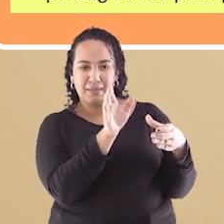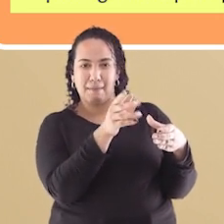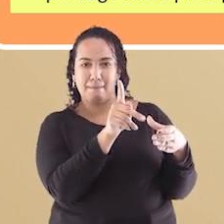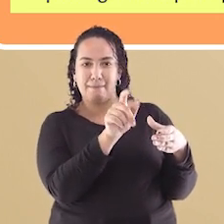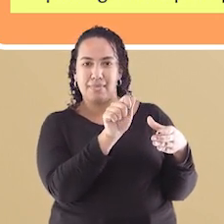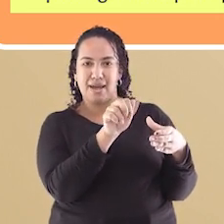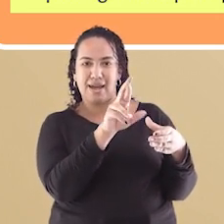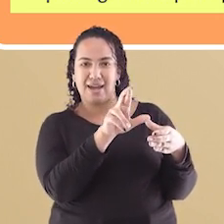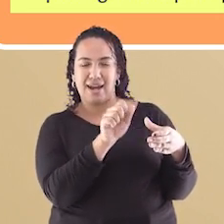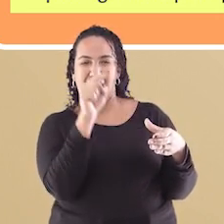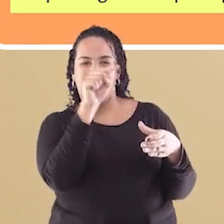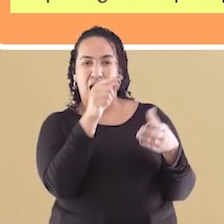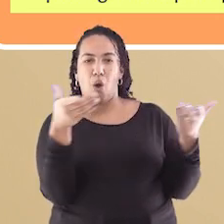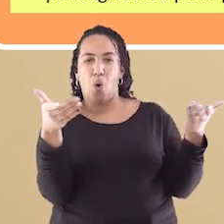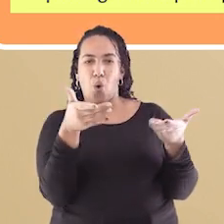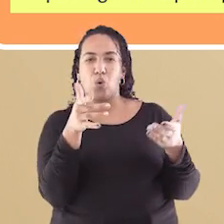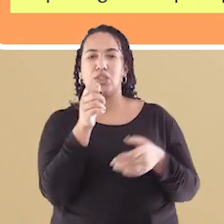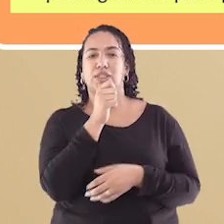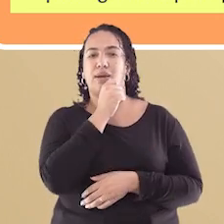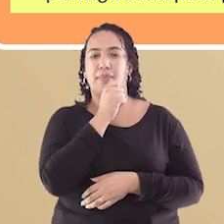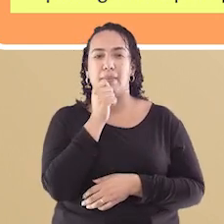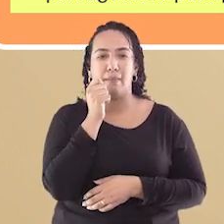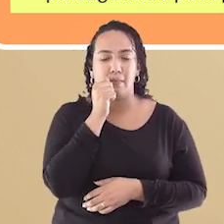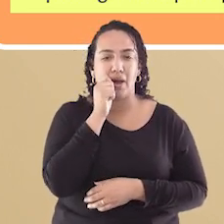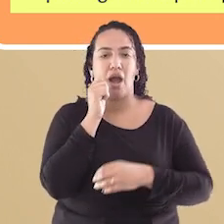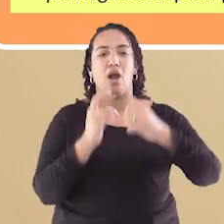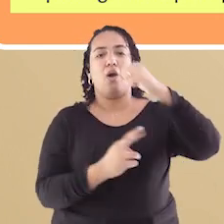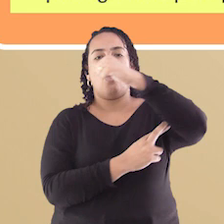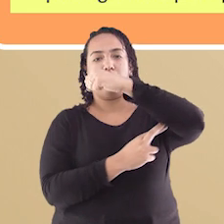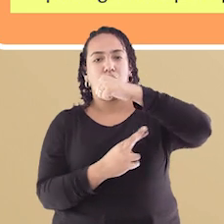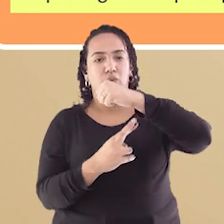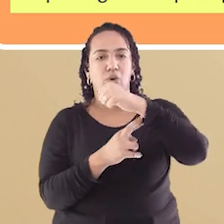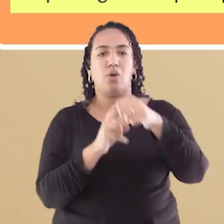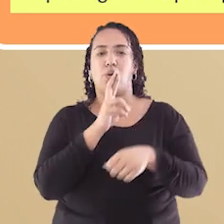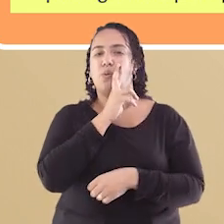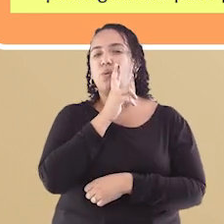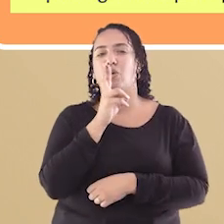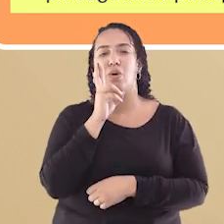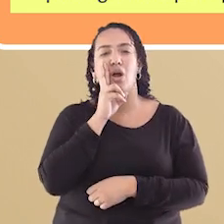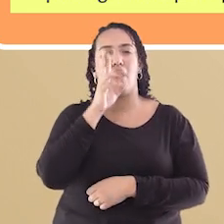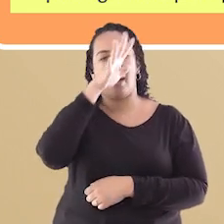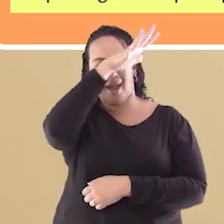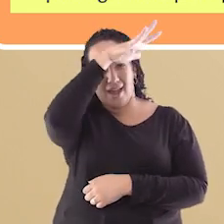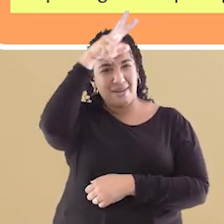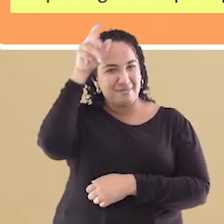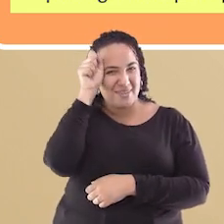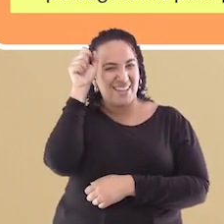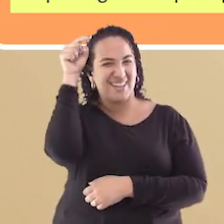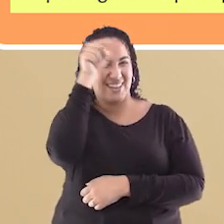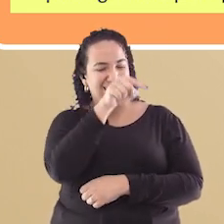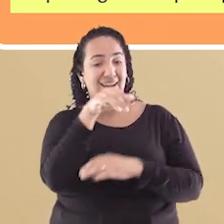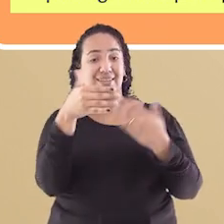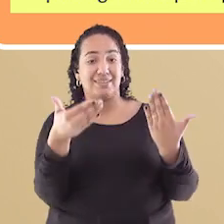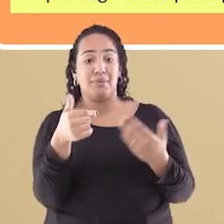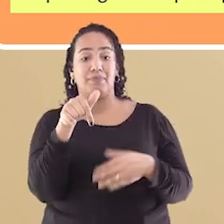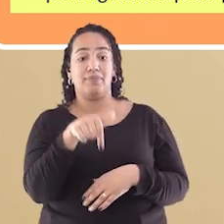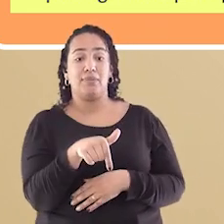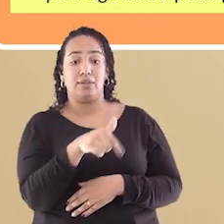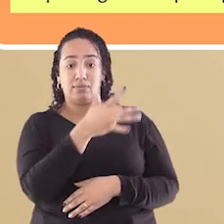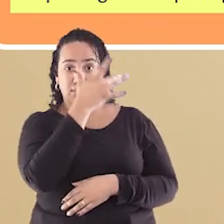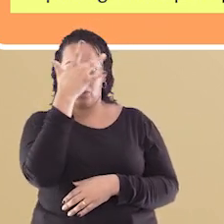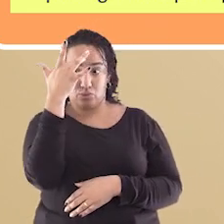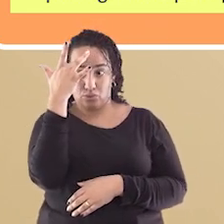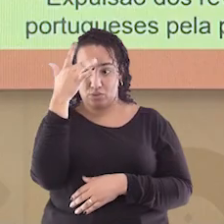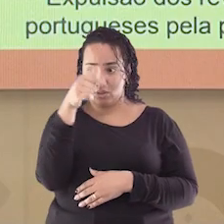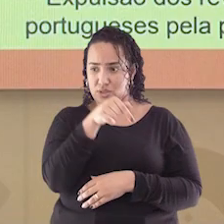Pará, Amazonas, Amapá, Roraima e Rondônia, durante o período da independência do Brasil, a província se pôs contra